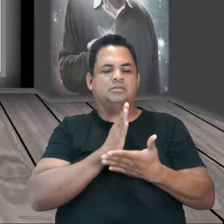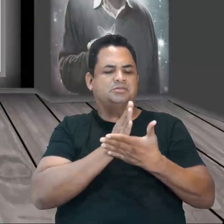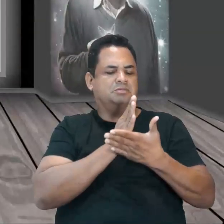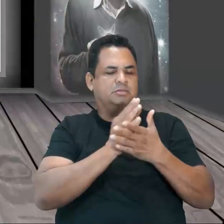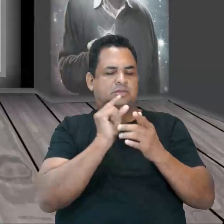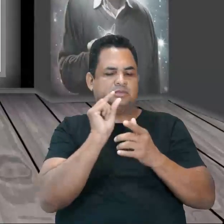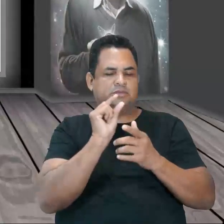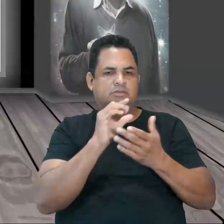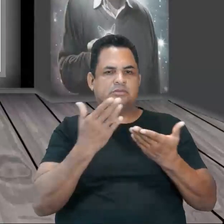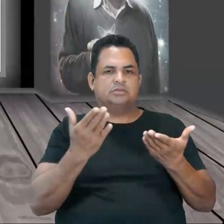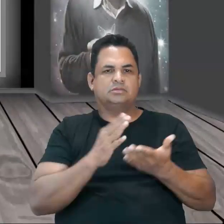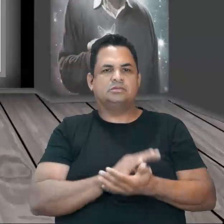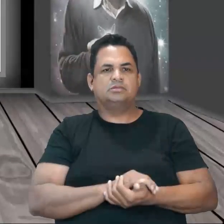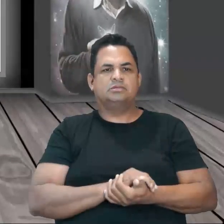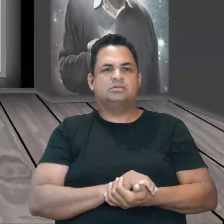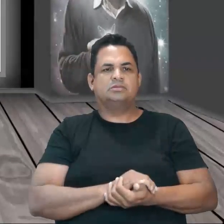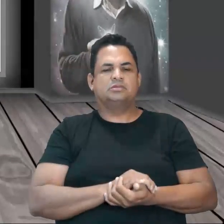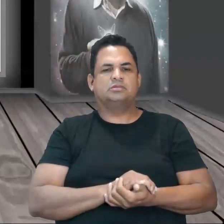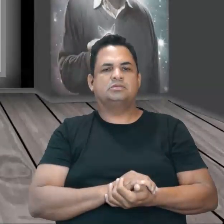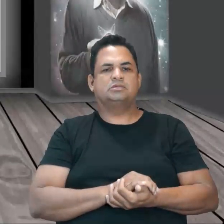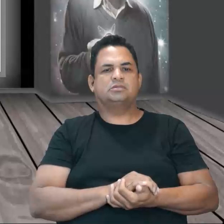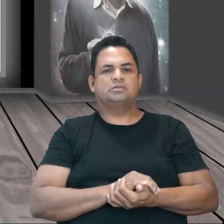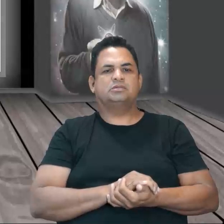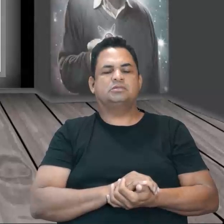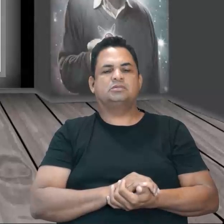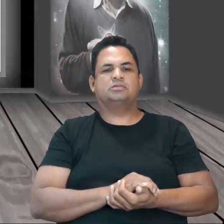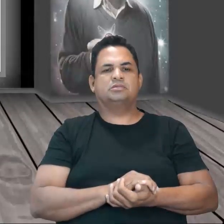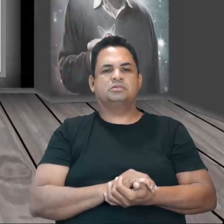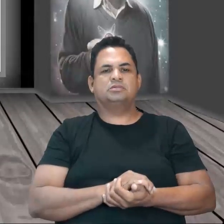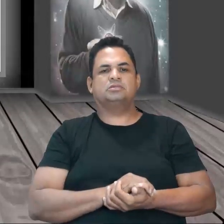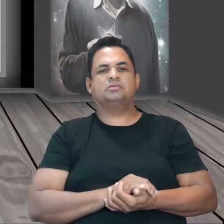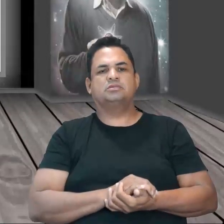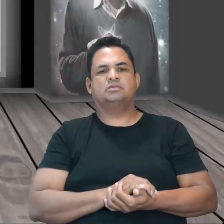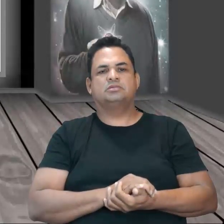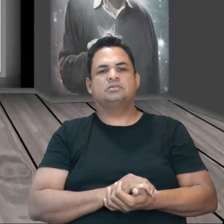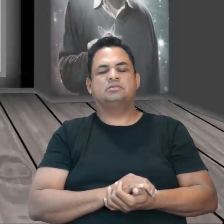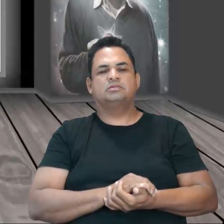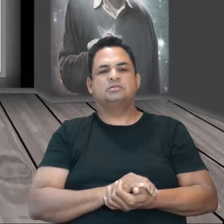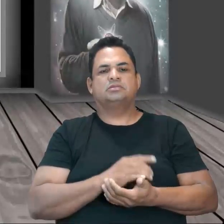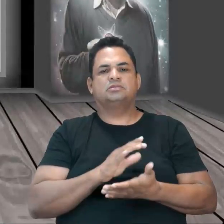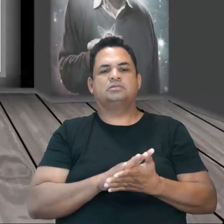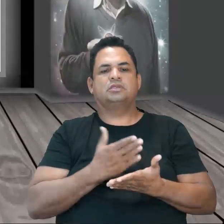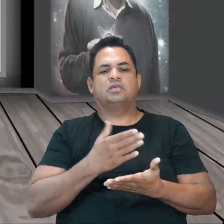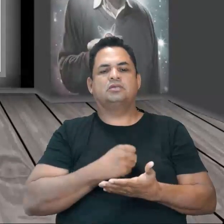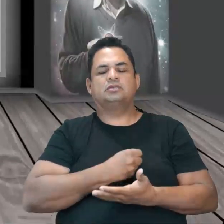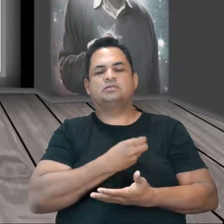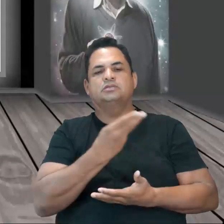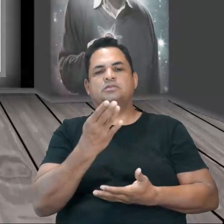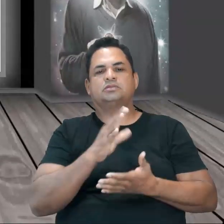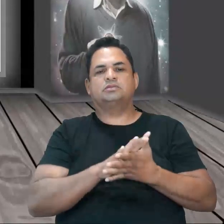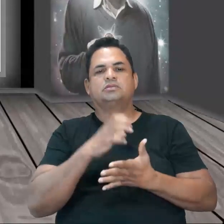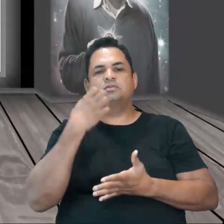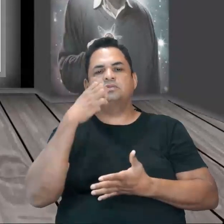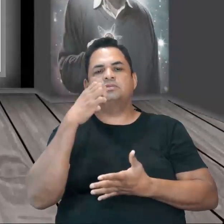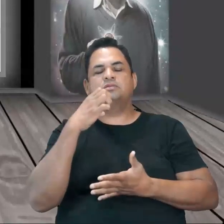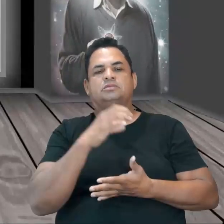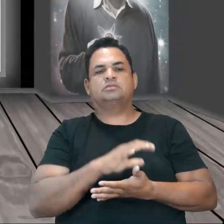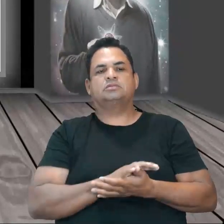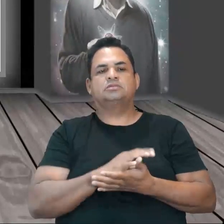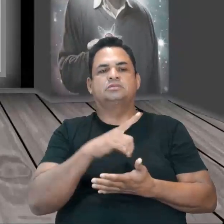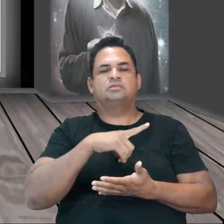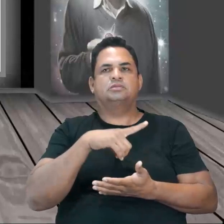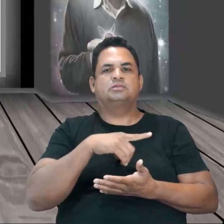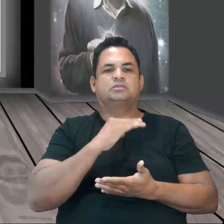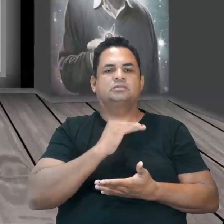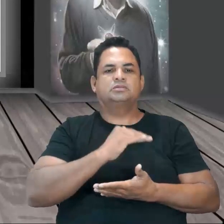como se fosse uma nuvem, né, circulando, só que lógico que tem os níveis de energia, não é todos no mesmo, tem os níveis,